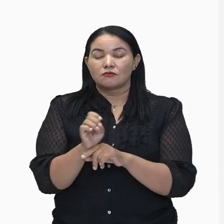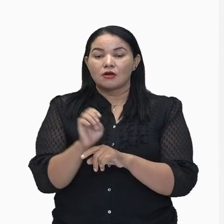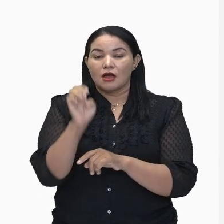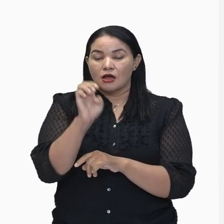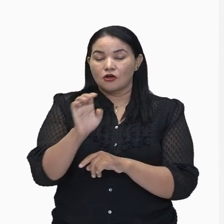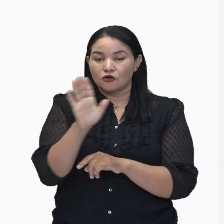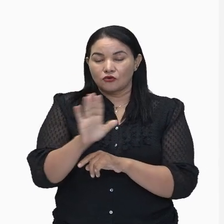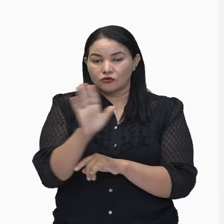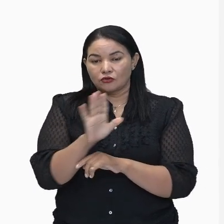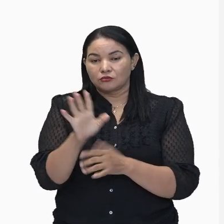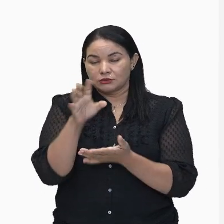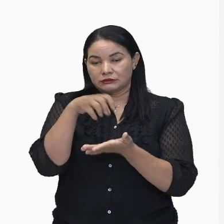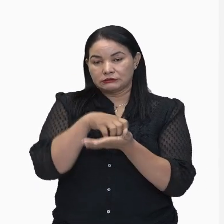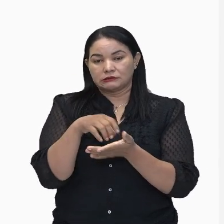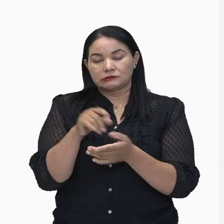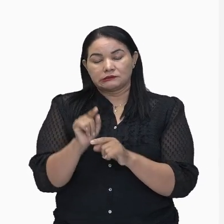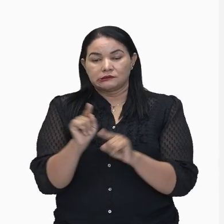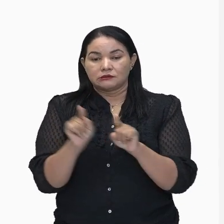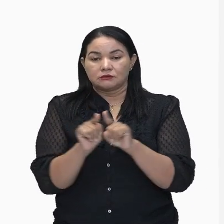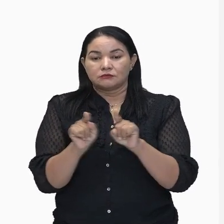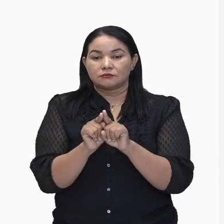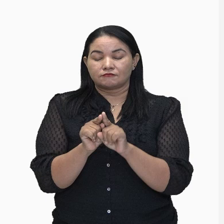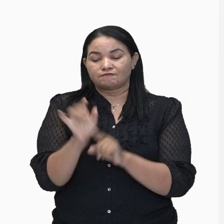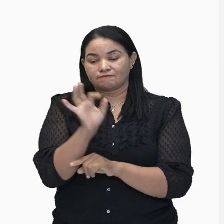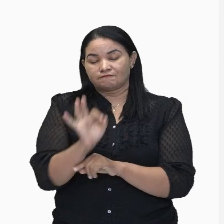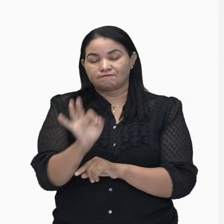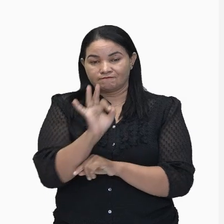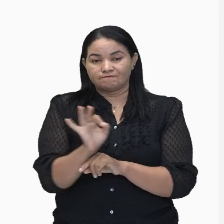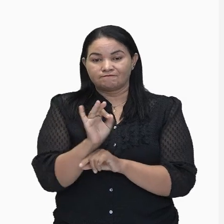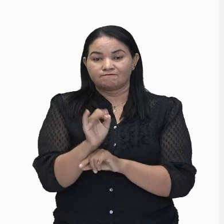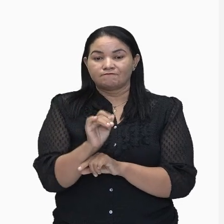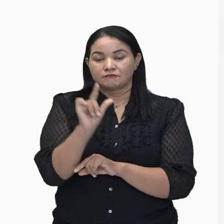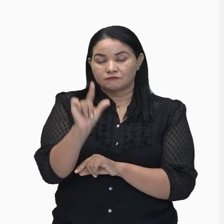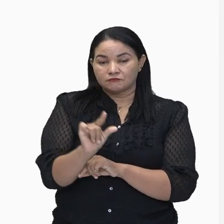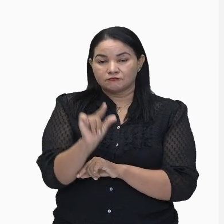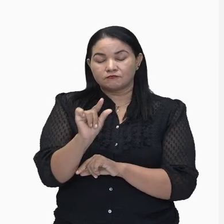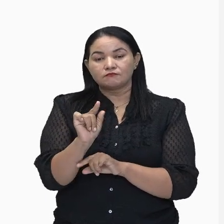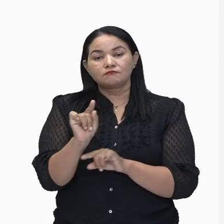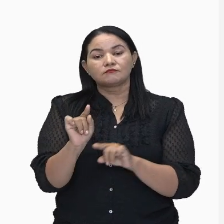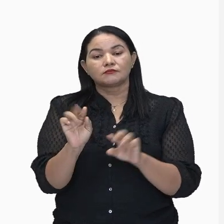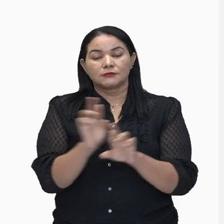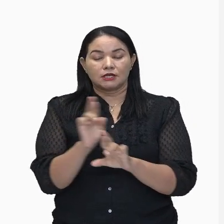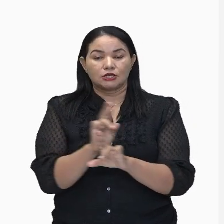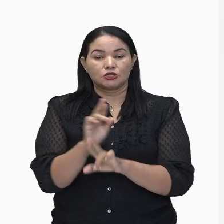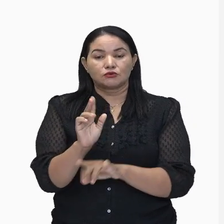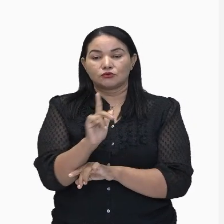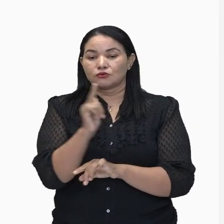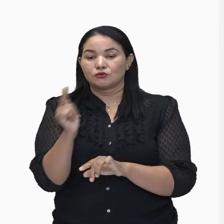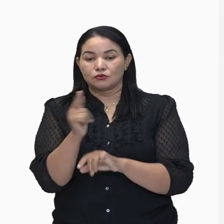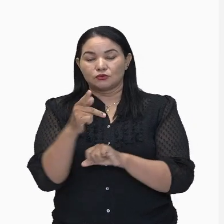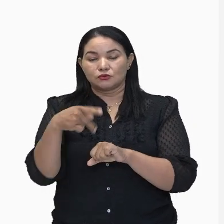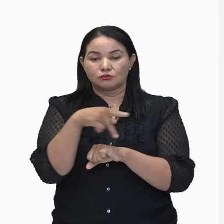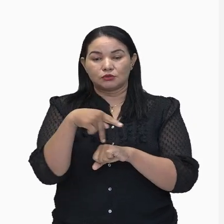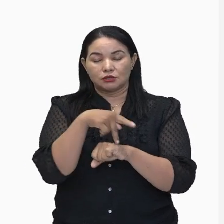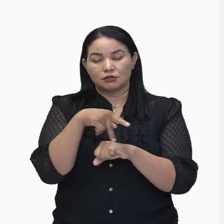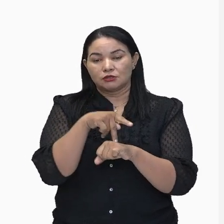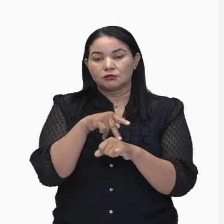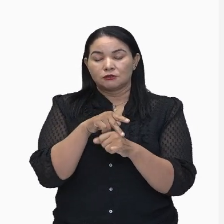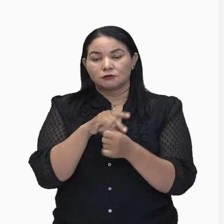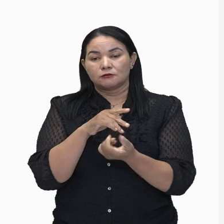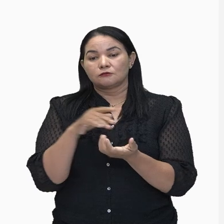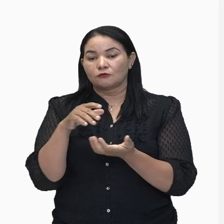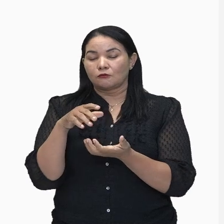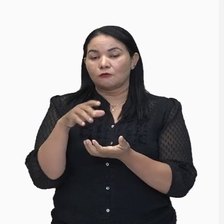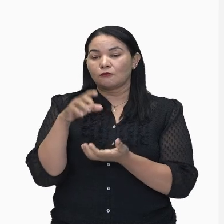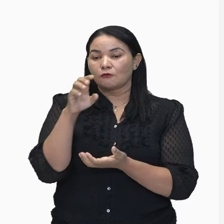Então, esses índices, eles acabam sendo bem mais baixos em relação ao restante ali do continente europeu.